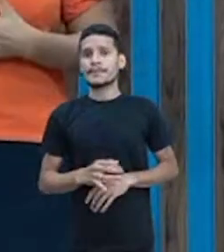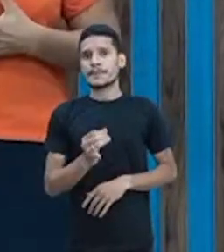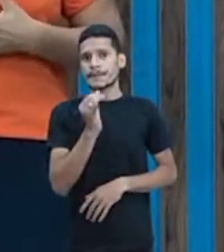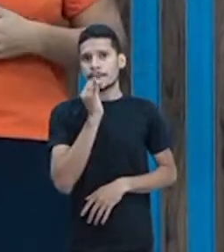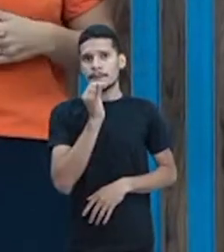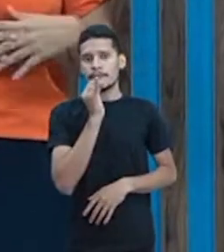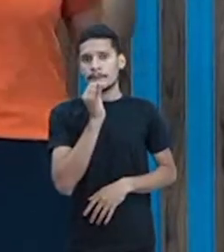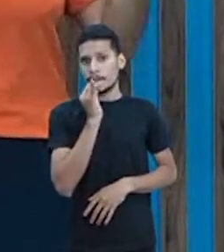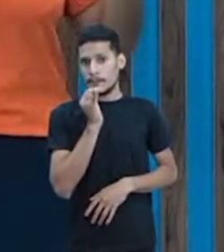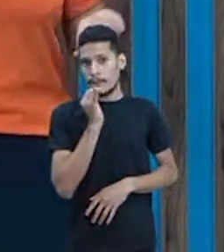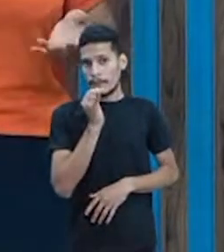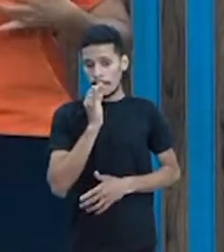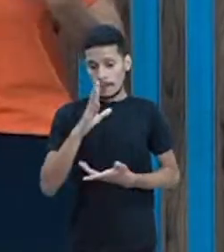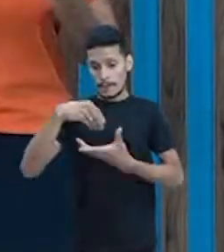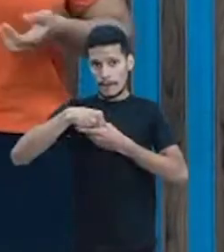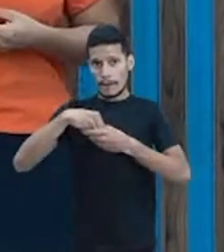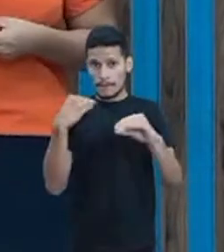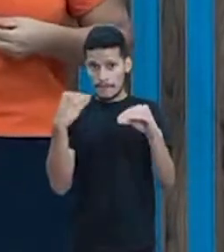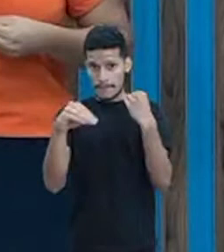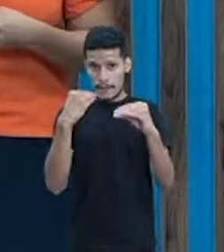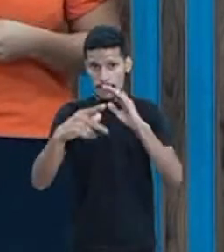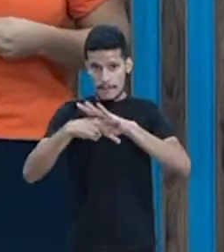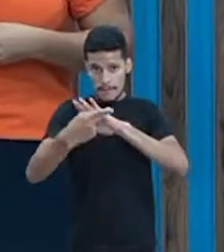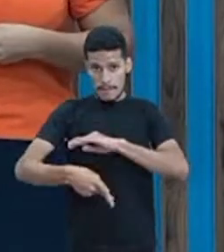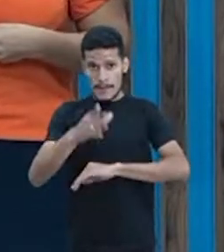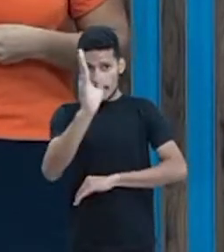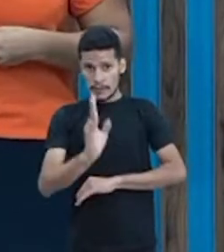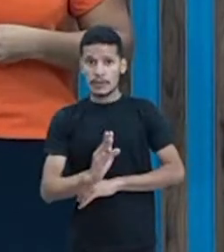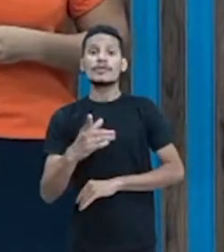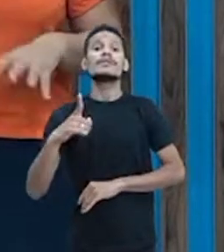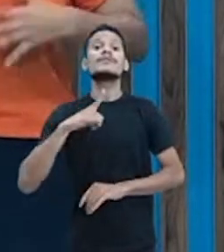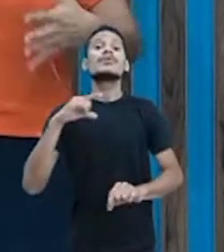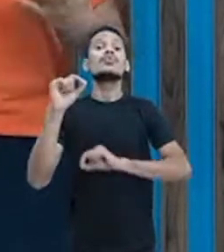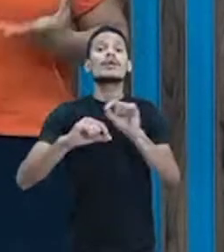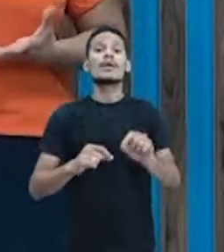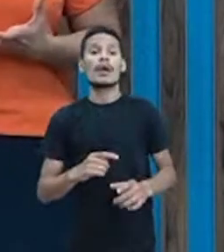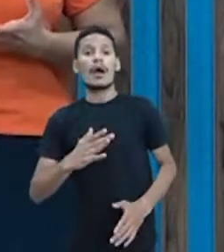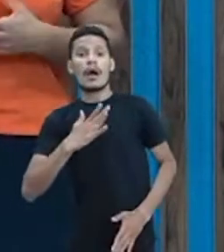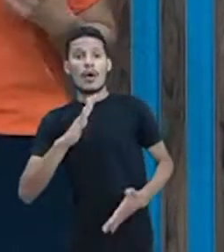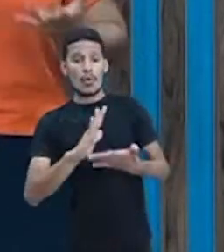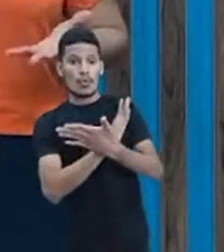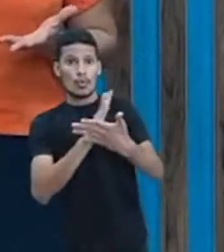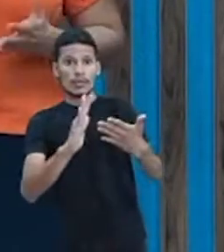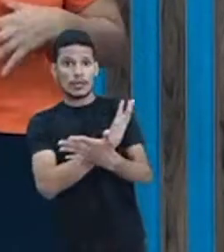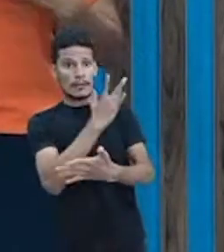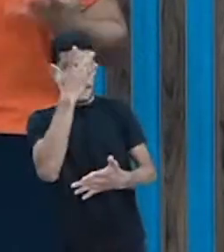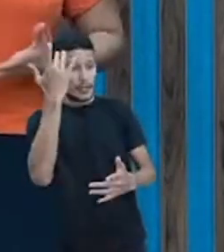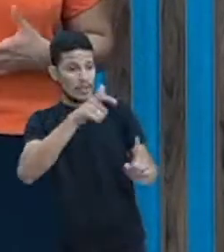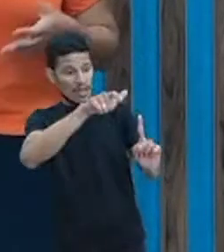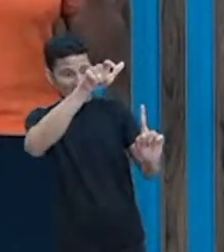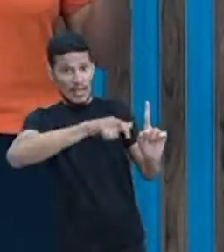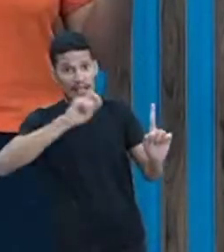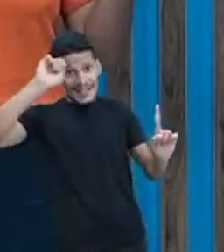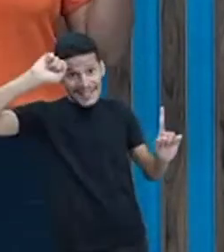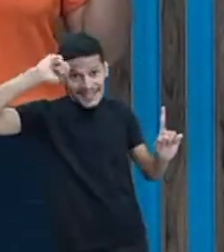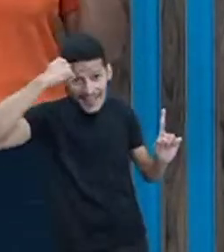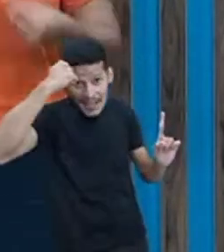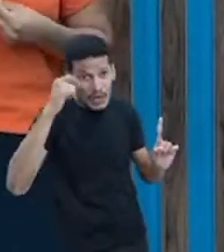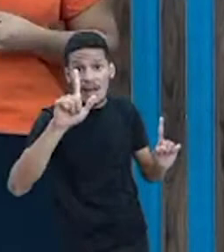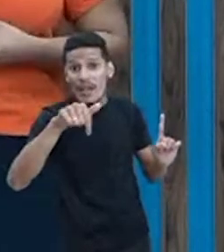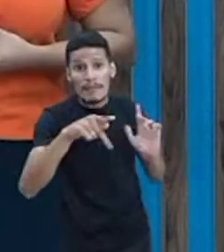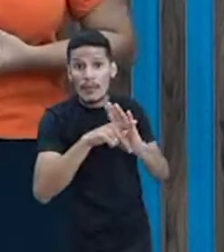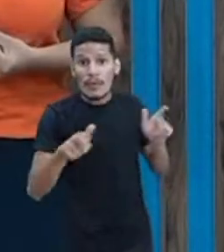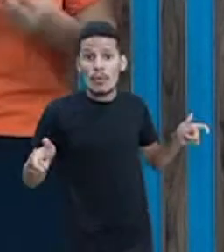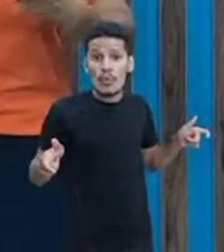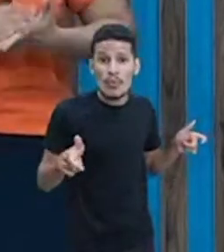exemplo, nas novelas brasileiras, a quantidade de protagonistas negras e negros é uma